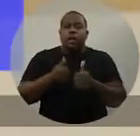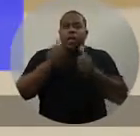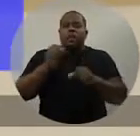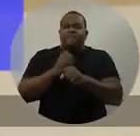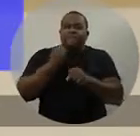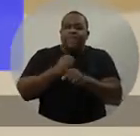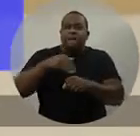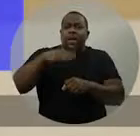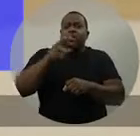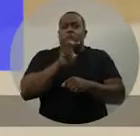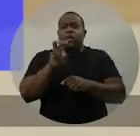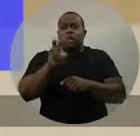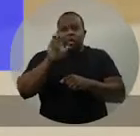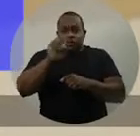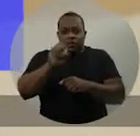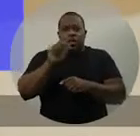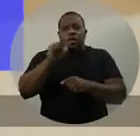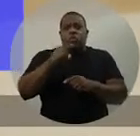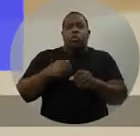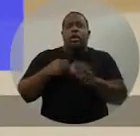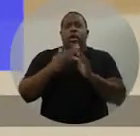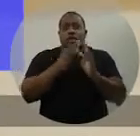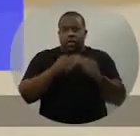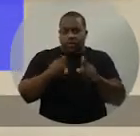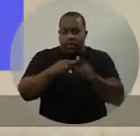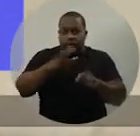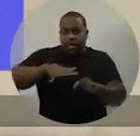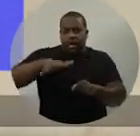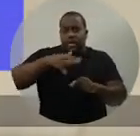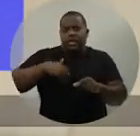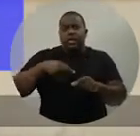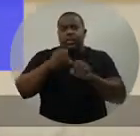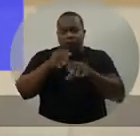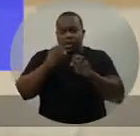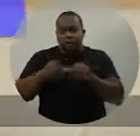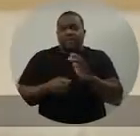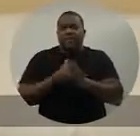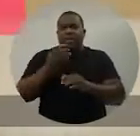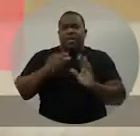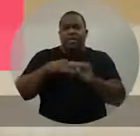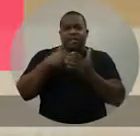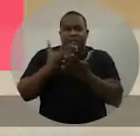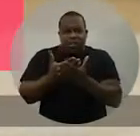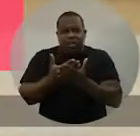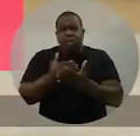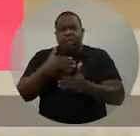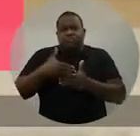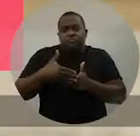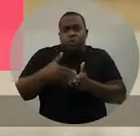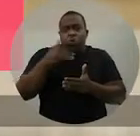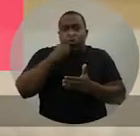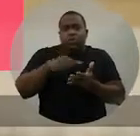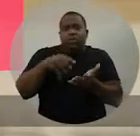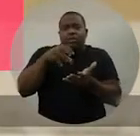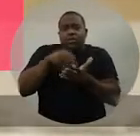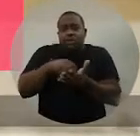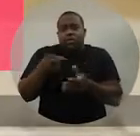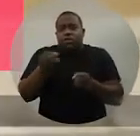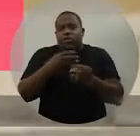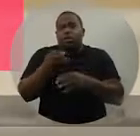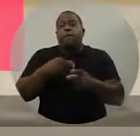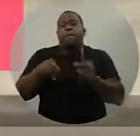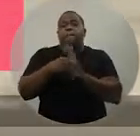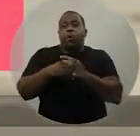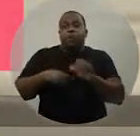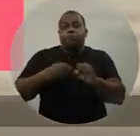mais de 50 mil moradias. Na educação, fizemos as Escolabs. O próximo passo será o Centro de Inovação do Subúrbio.